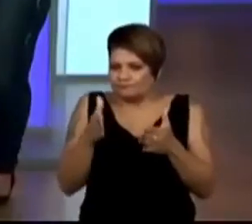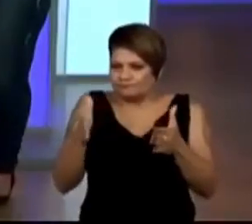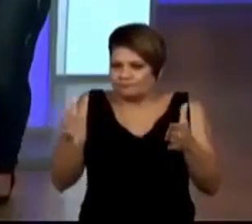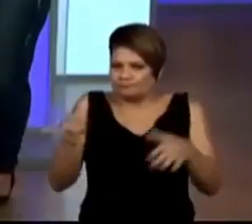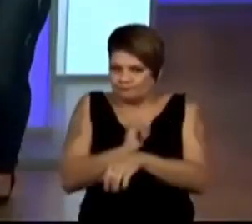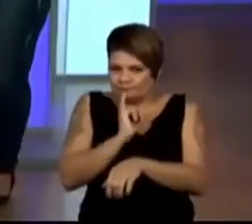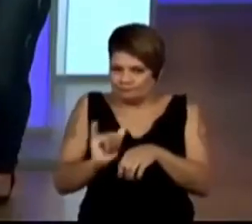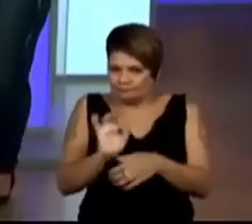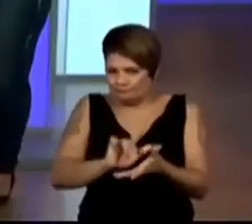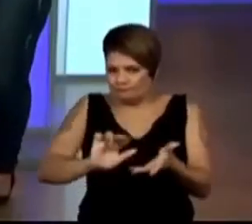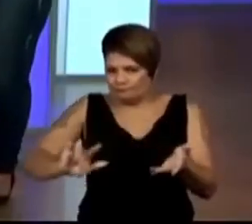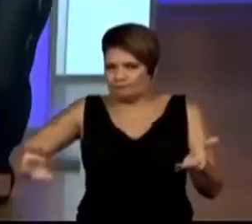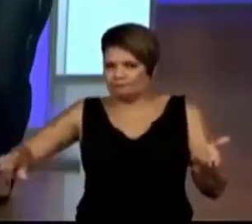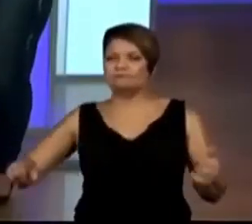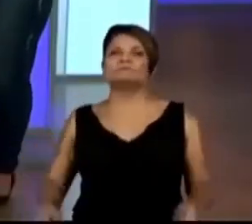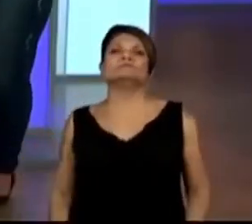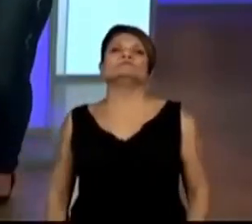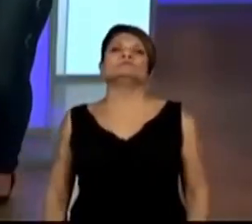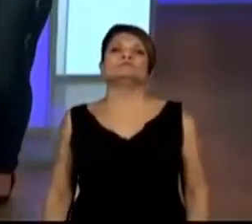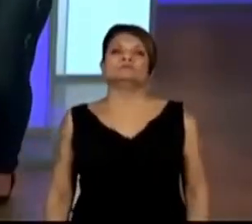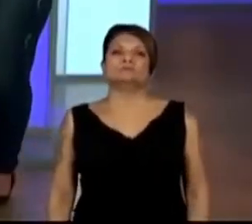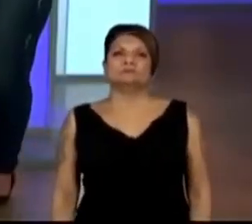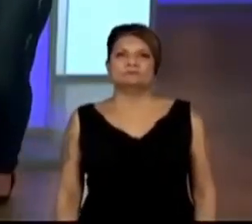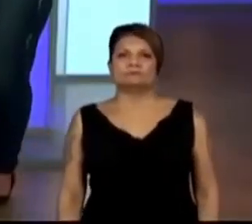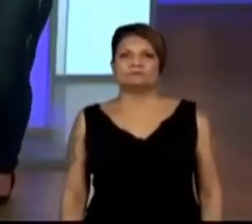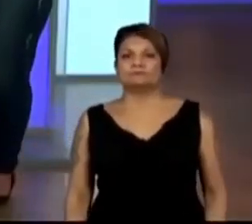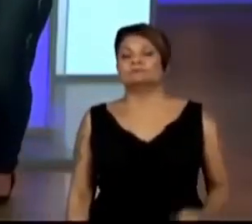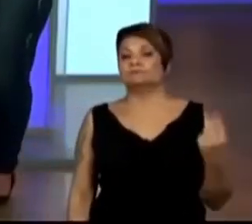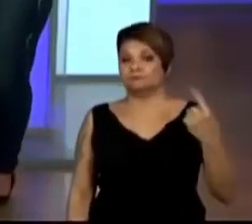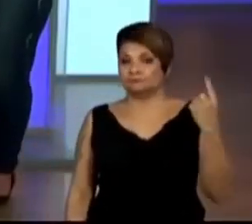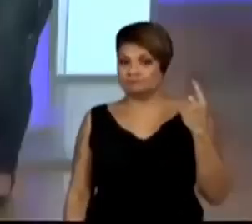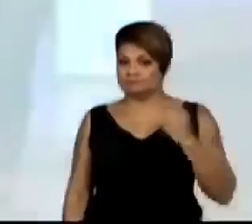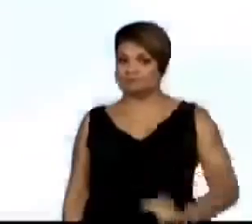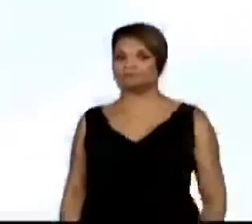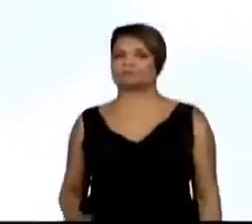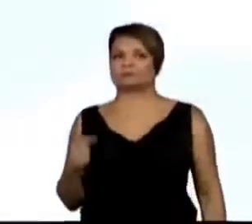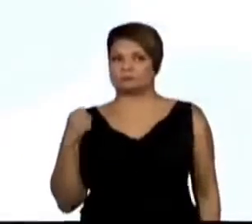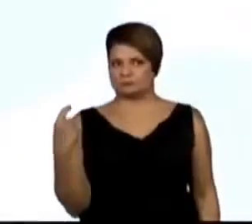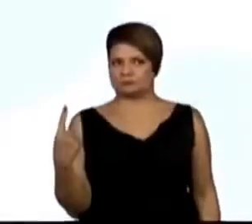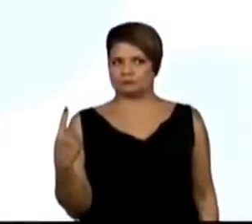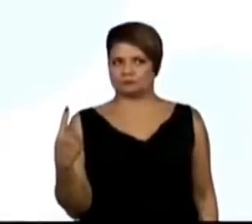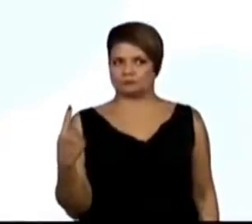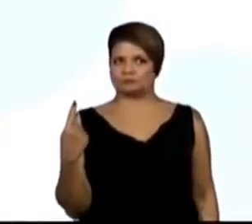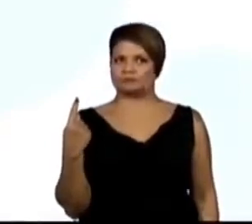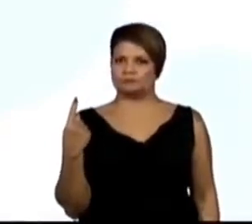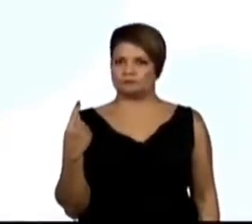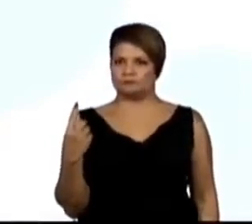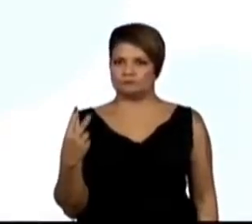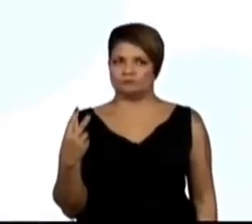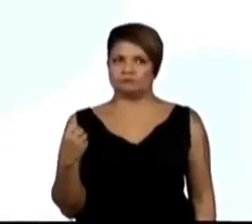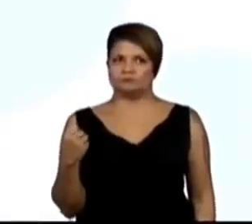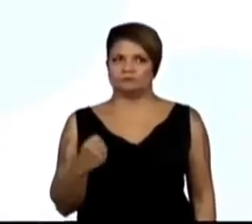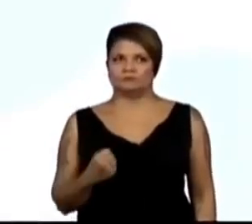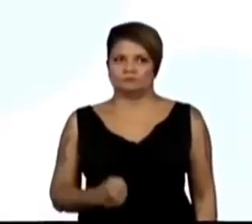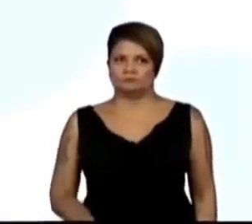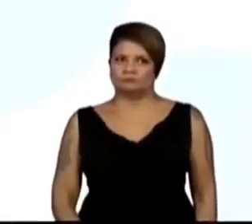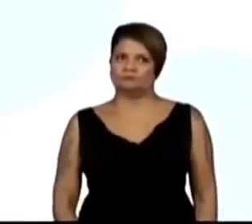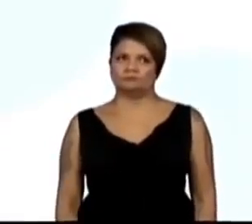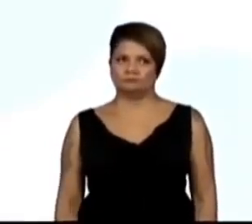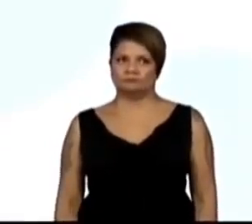outro jeito. Primeiro apareceu as tampinhas de quem? Vamos ver quantas tem, ó. Uma. Ixi, acho que vai